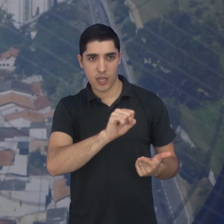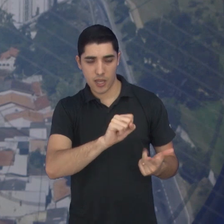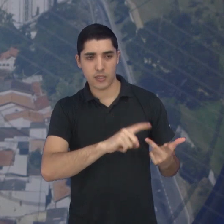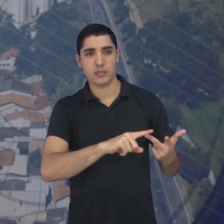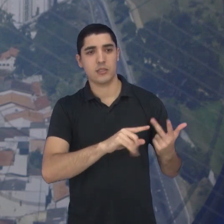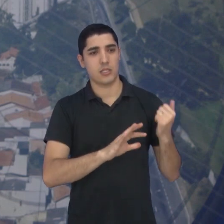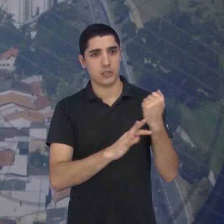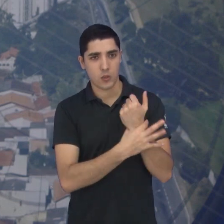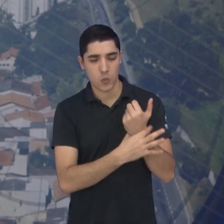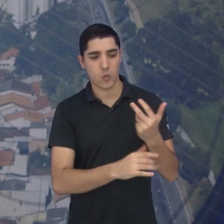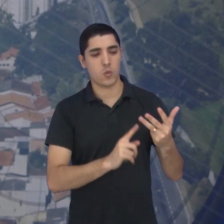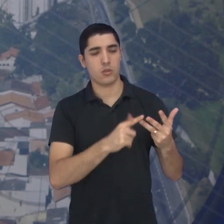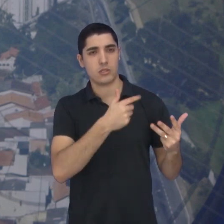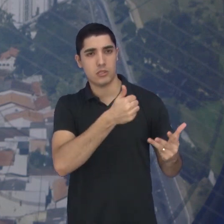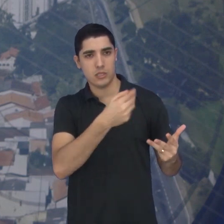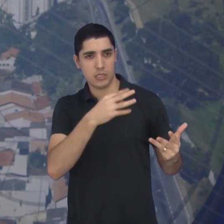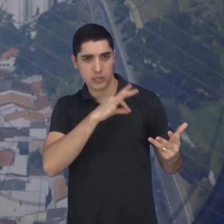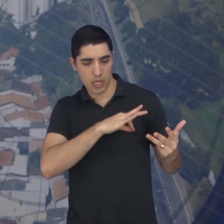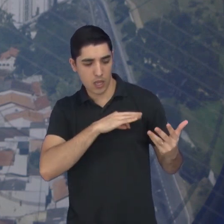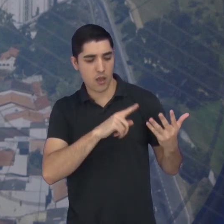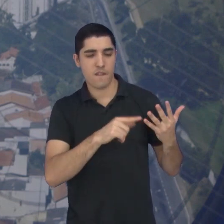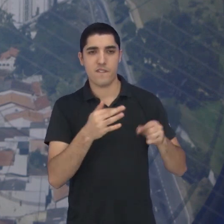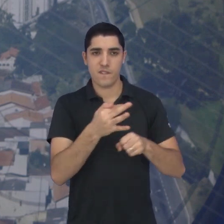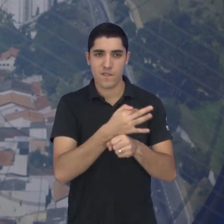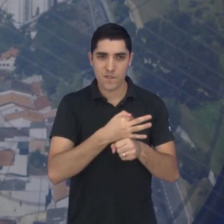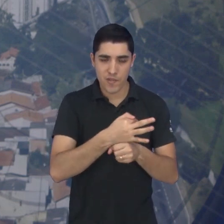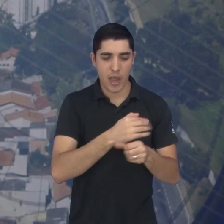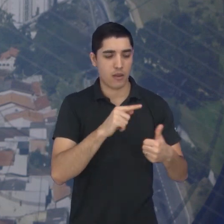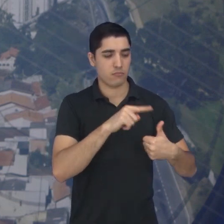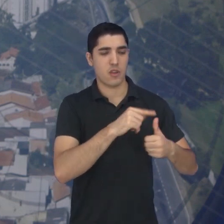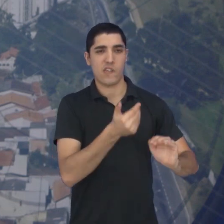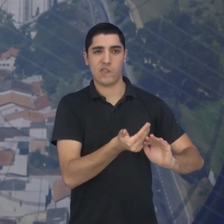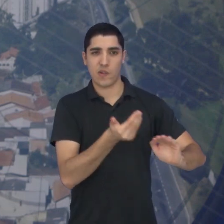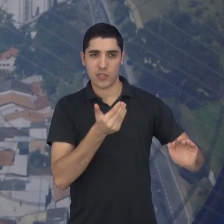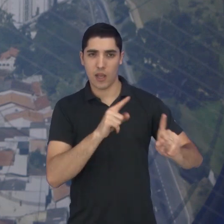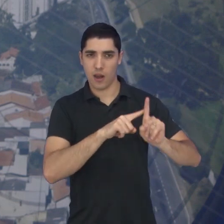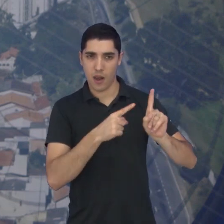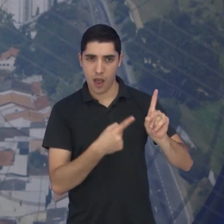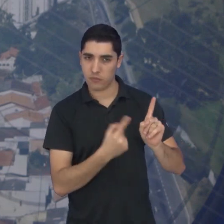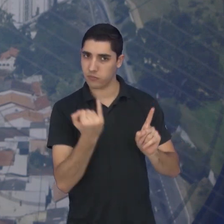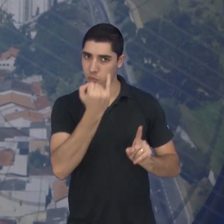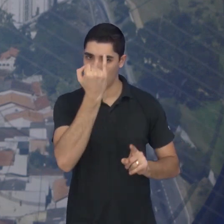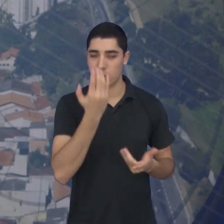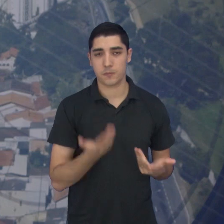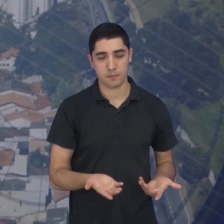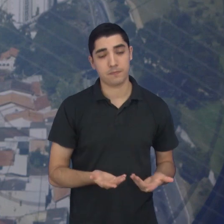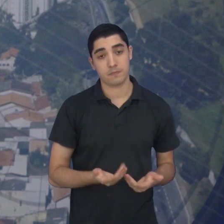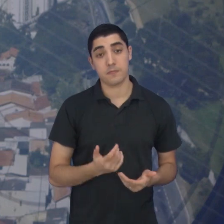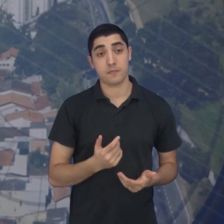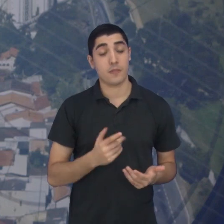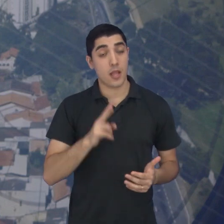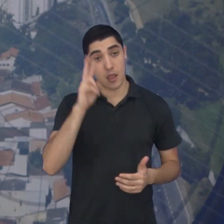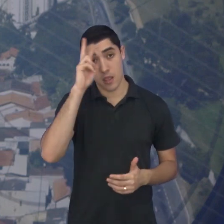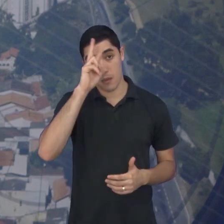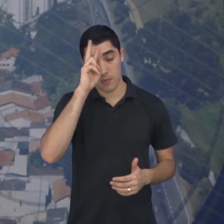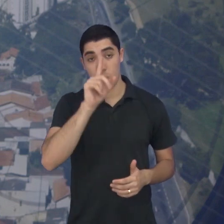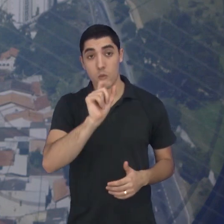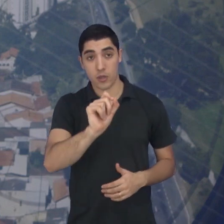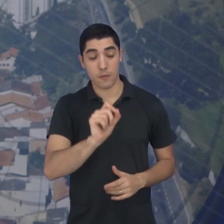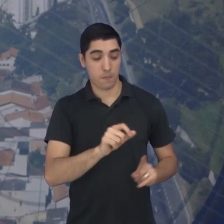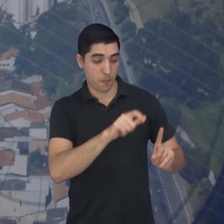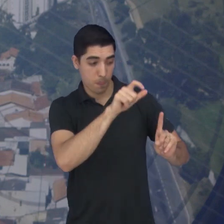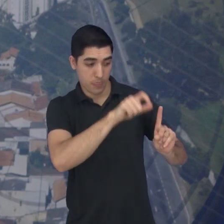seguro-desemprego, 13º, férias, licença maternidade também, que é primordial, né? E lembrando, gente, que olha só,